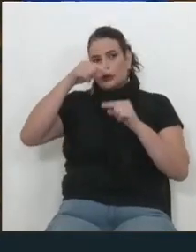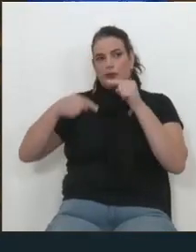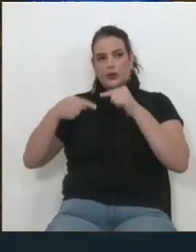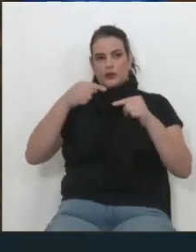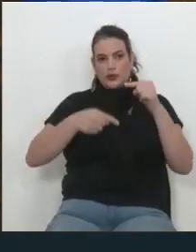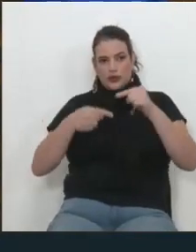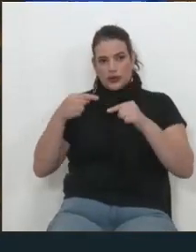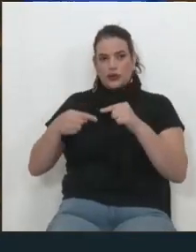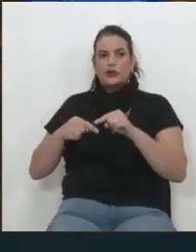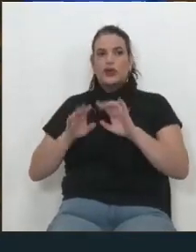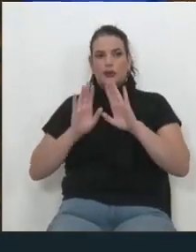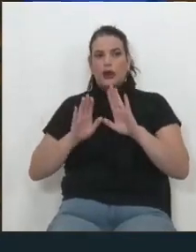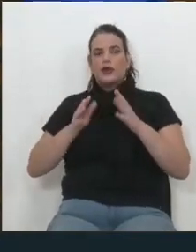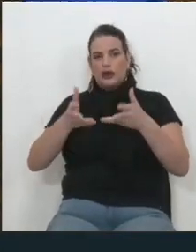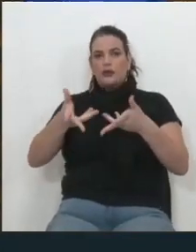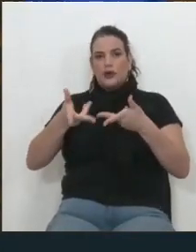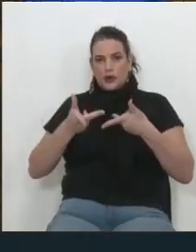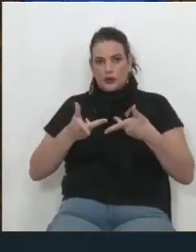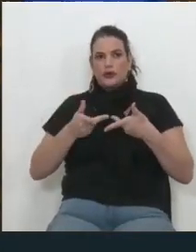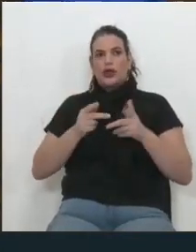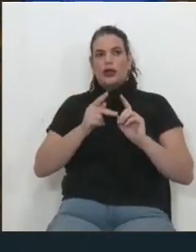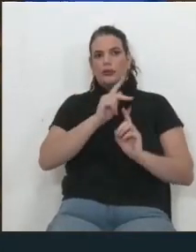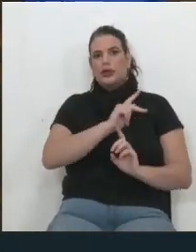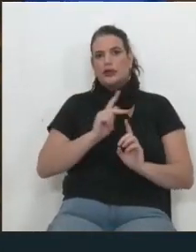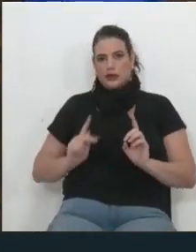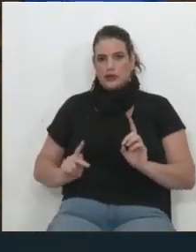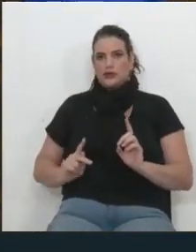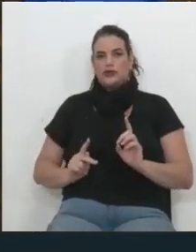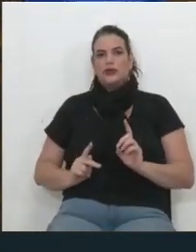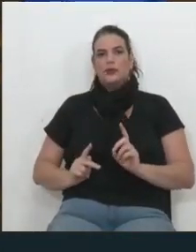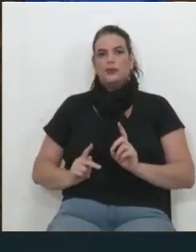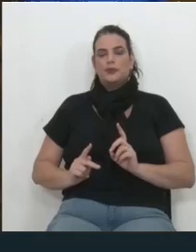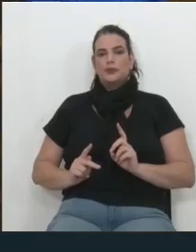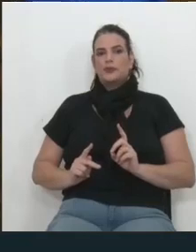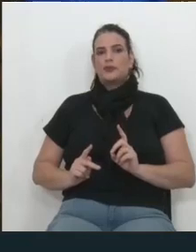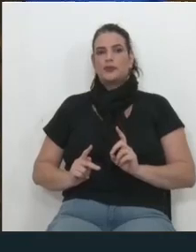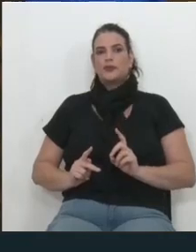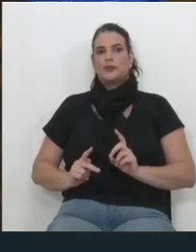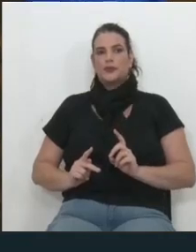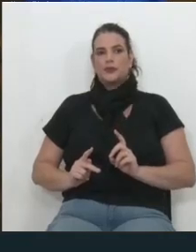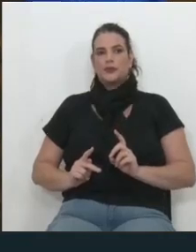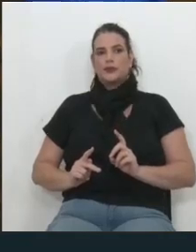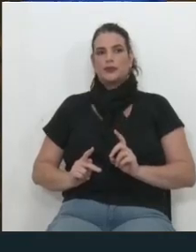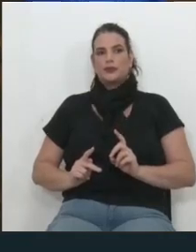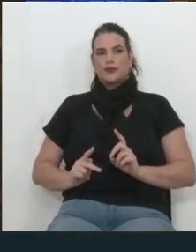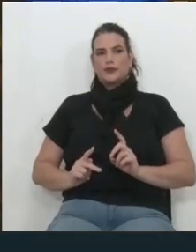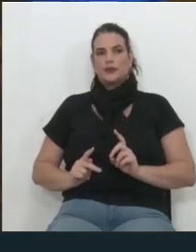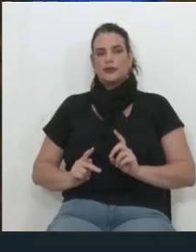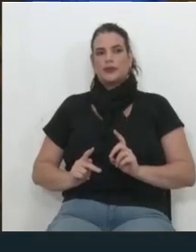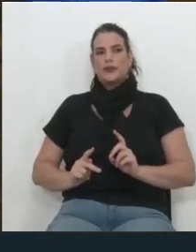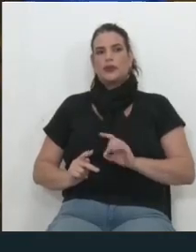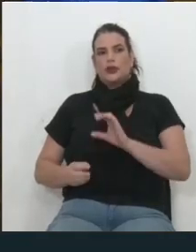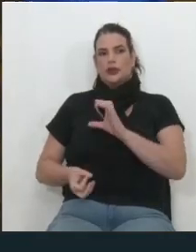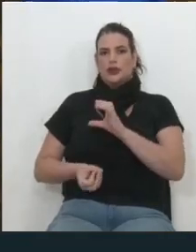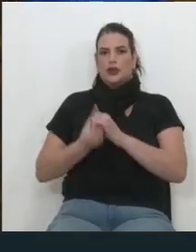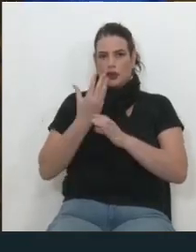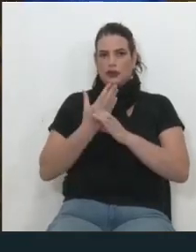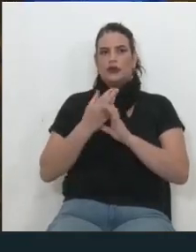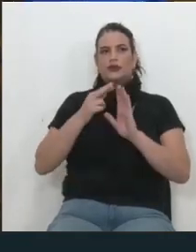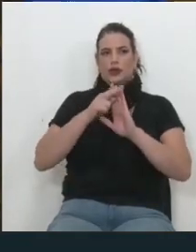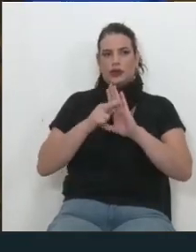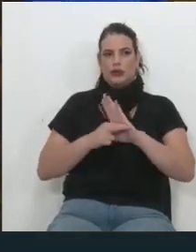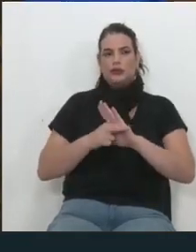casa. Mas eu vou convidar a presidente da a autora do requerimento, para a gente conversar, para